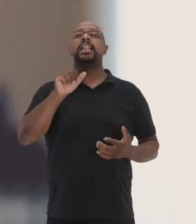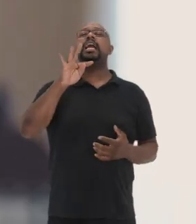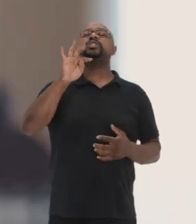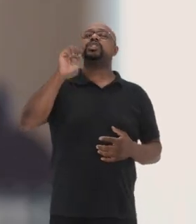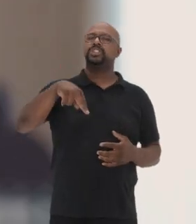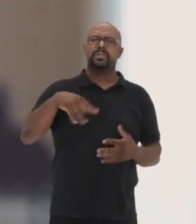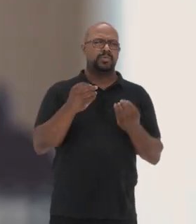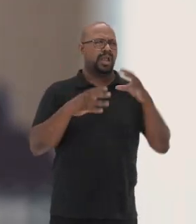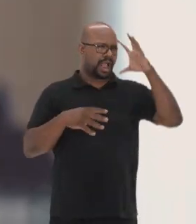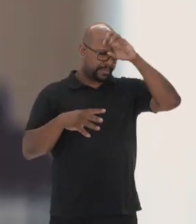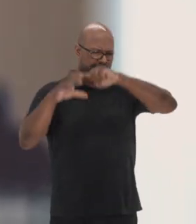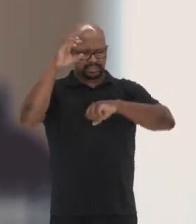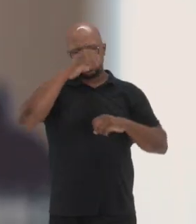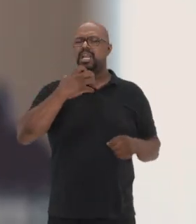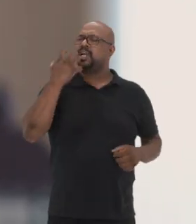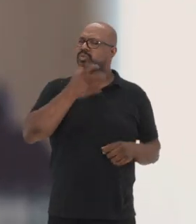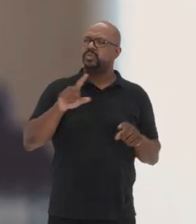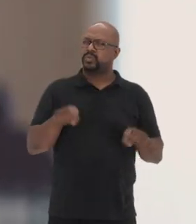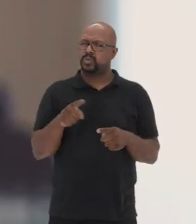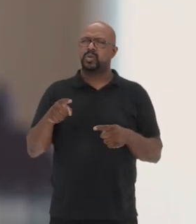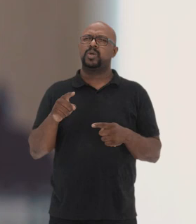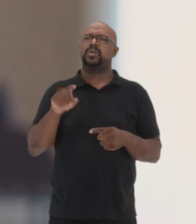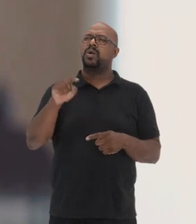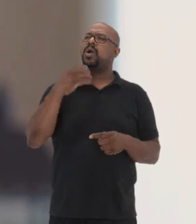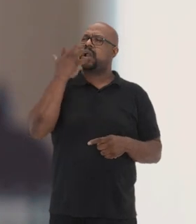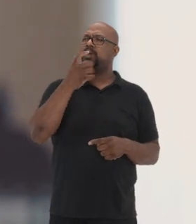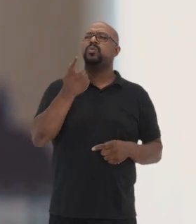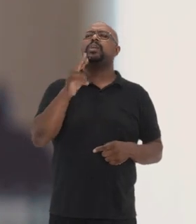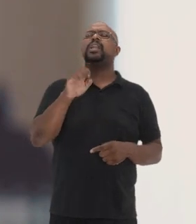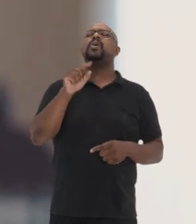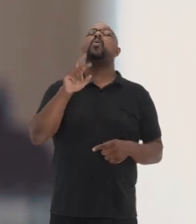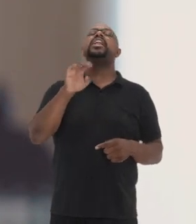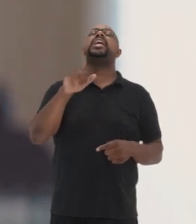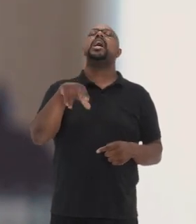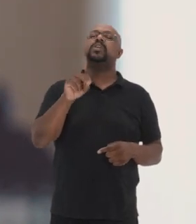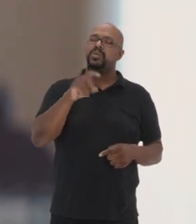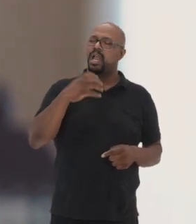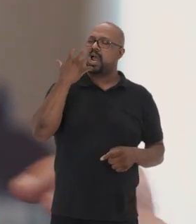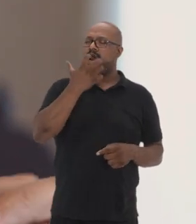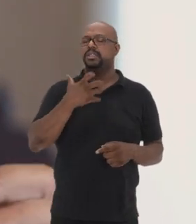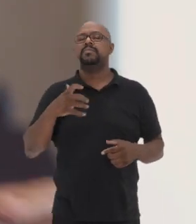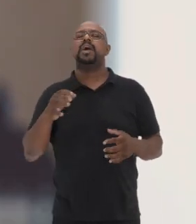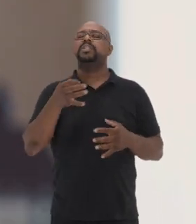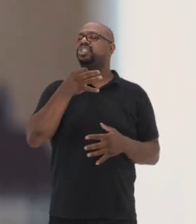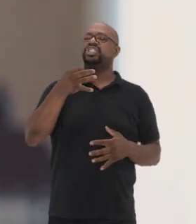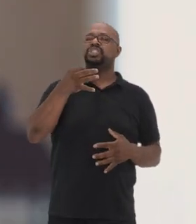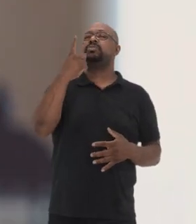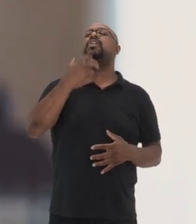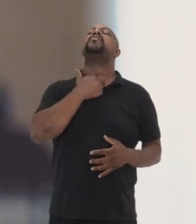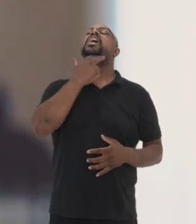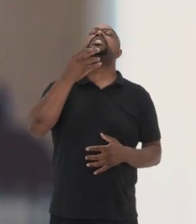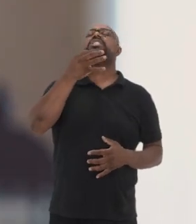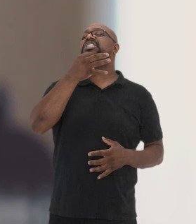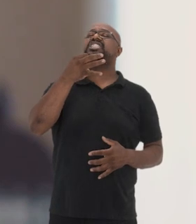muitos aprenderam o cantor chão né conhecido também como canto gregoriano vamos dizer assim que eram cantos tocados numa só voz